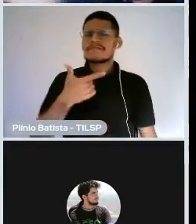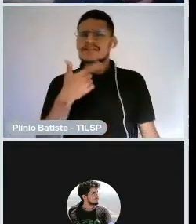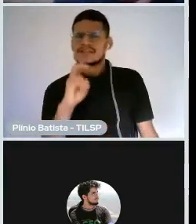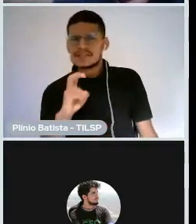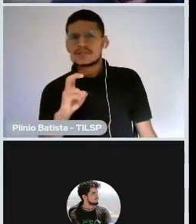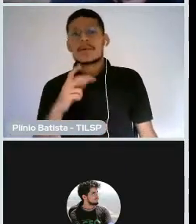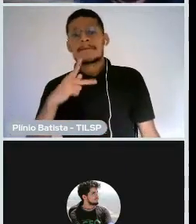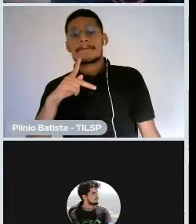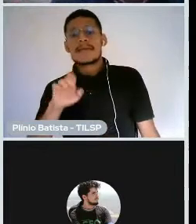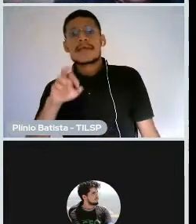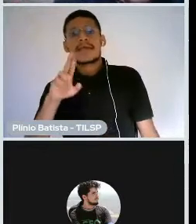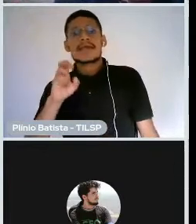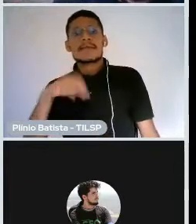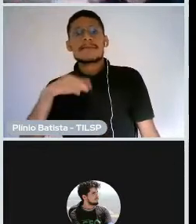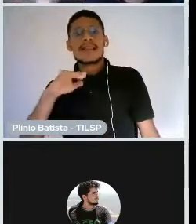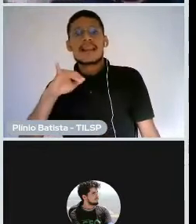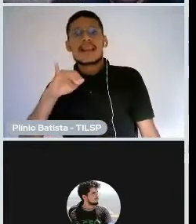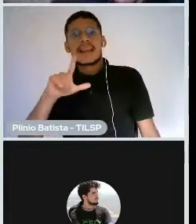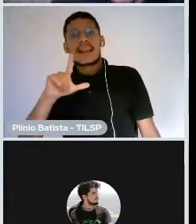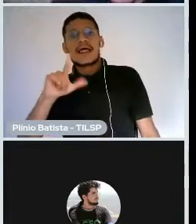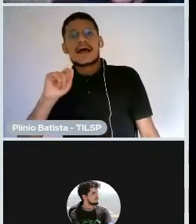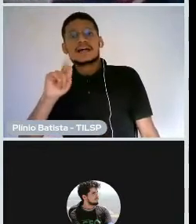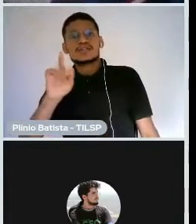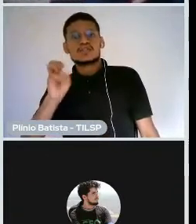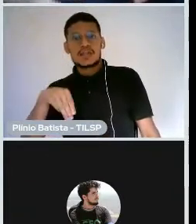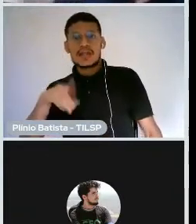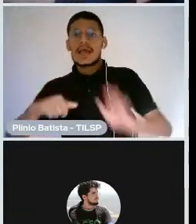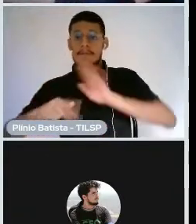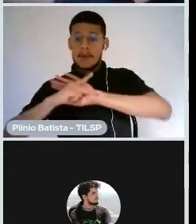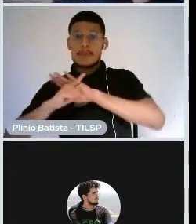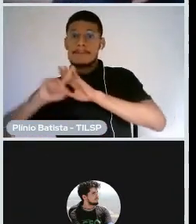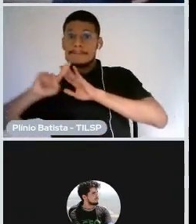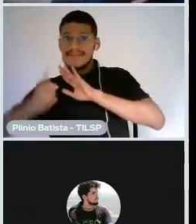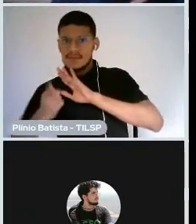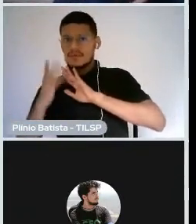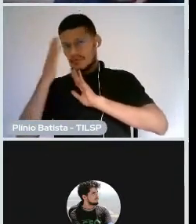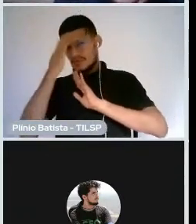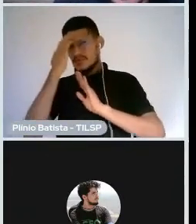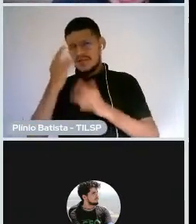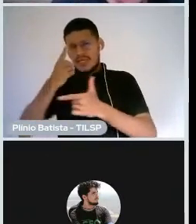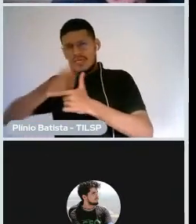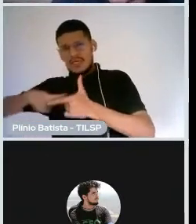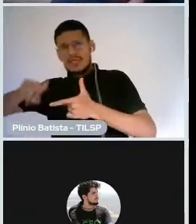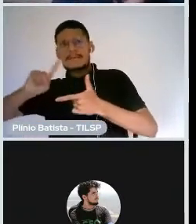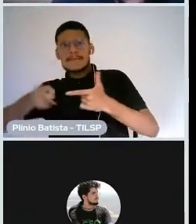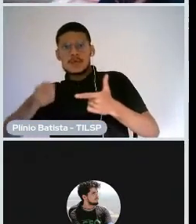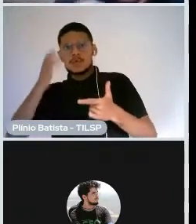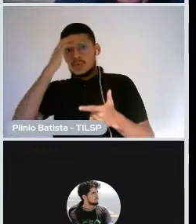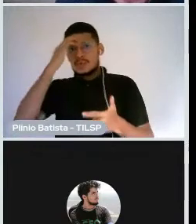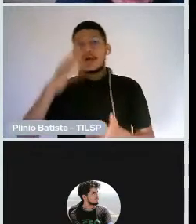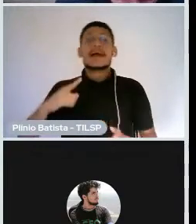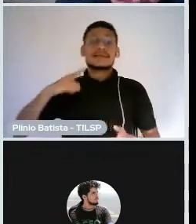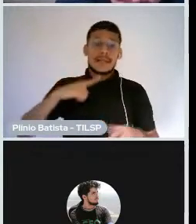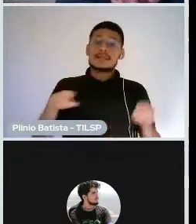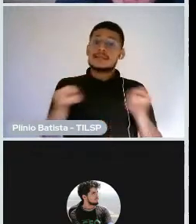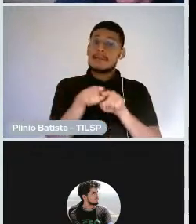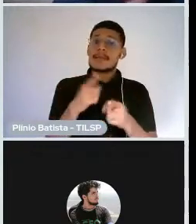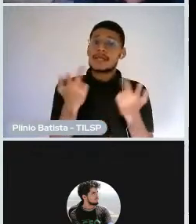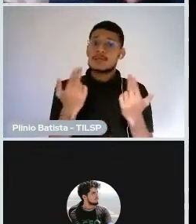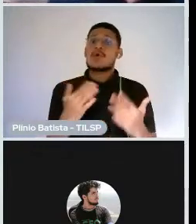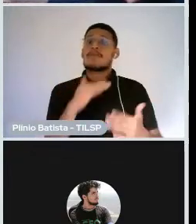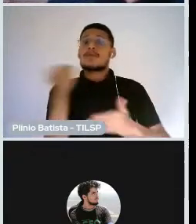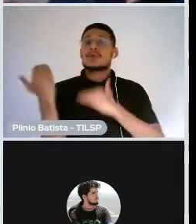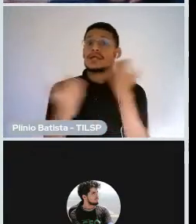falei, é a permilagem, que é por 1.000 e não por 100. E aí a gente passa para a taxa de mortalidade. É a mesma coisa da